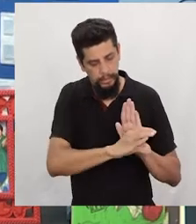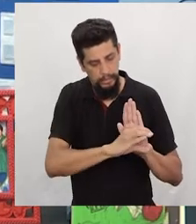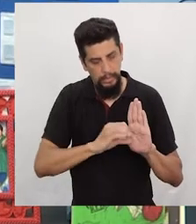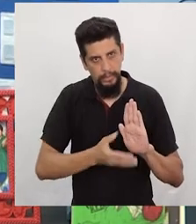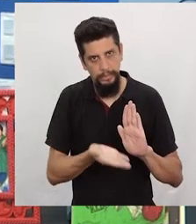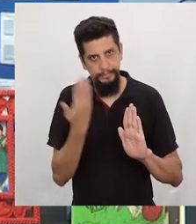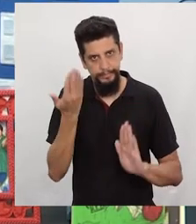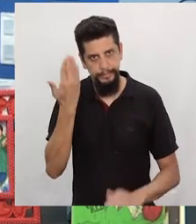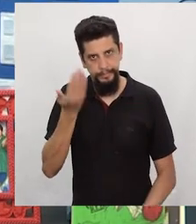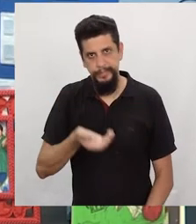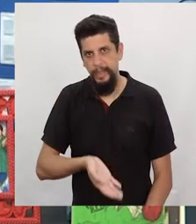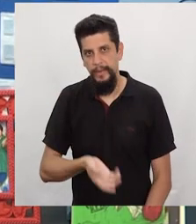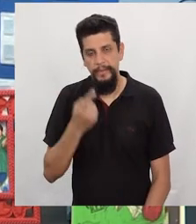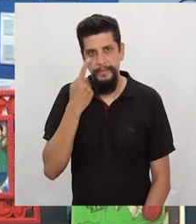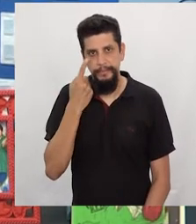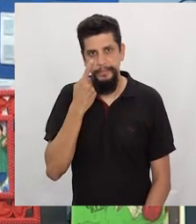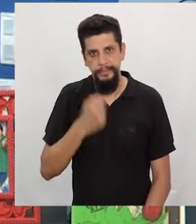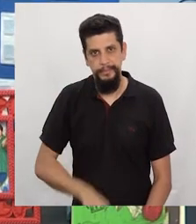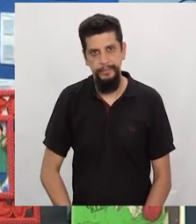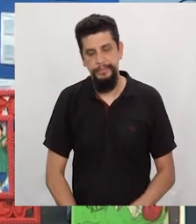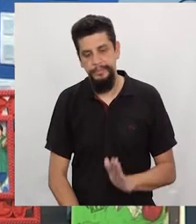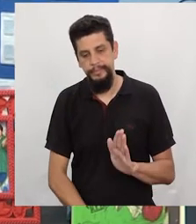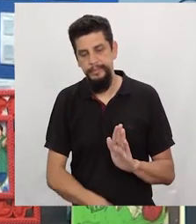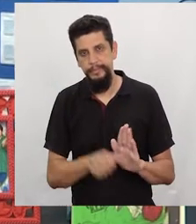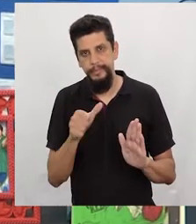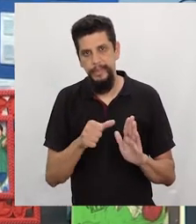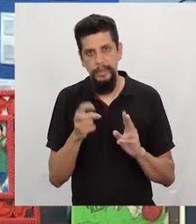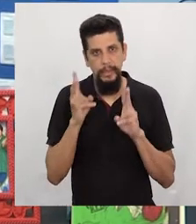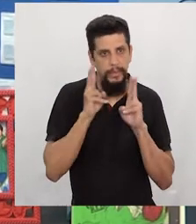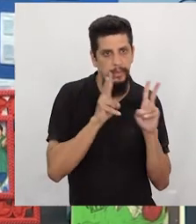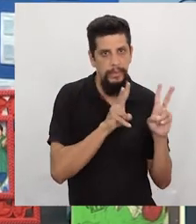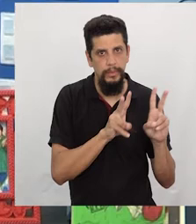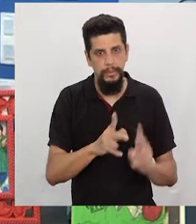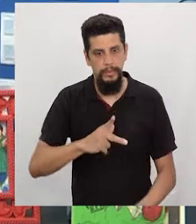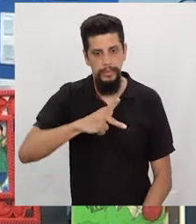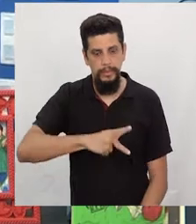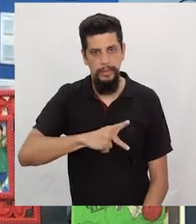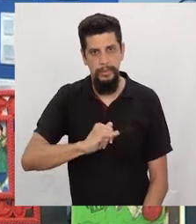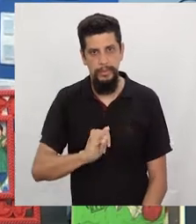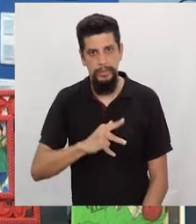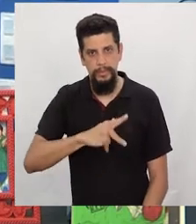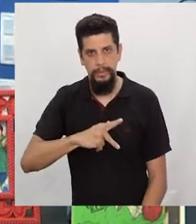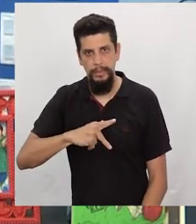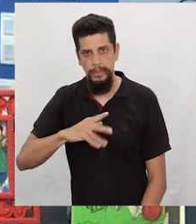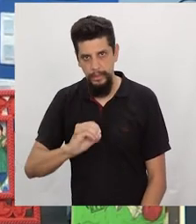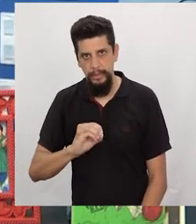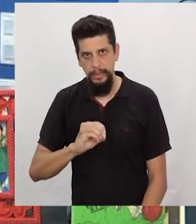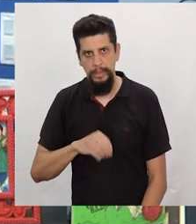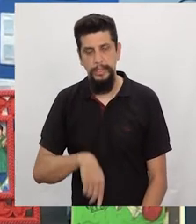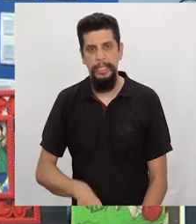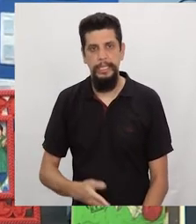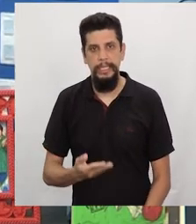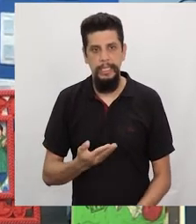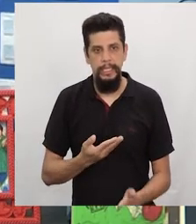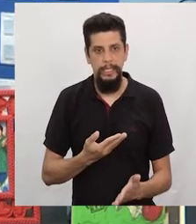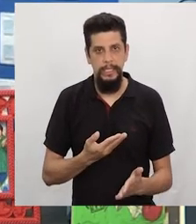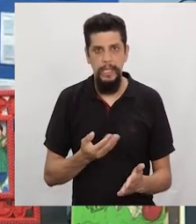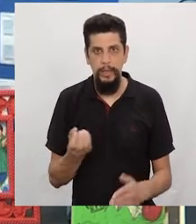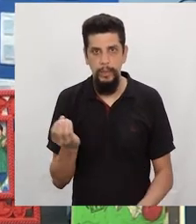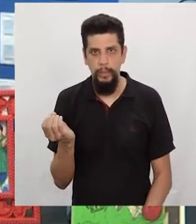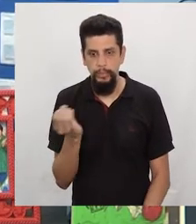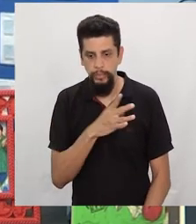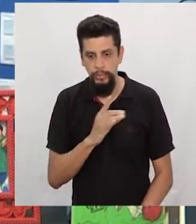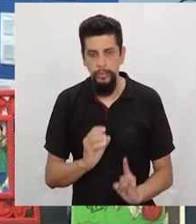anterior? Vamos lá! Primeiro, nós vimos que o Pipo, lembram dele? Ele acabou de